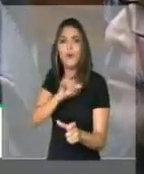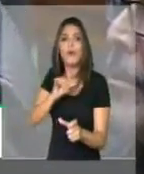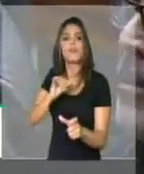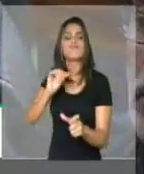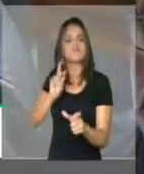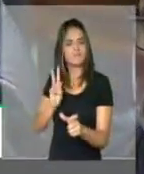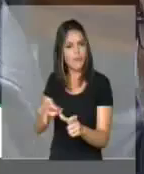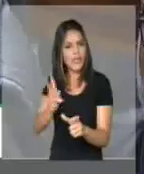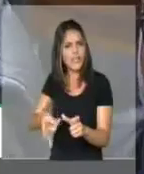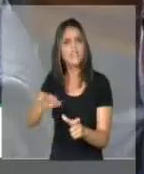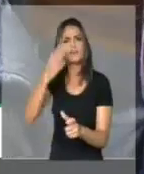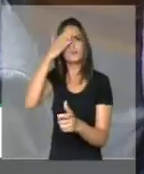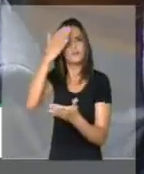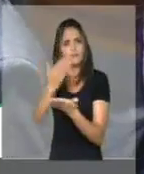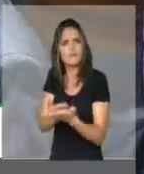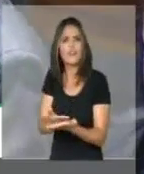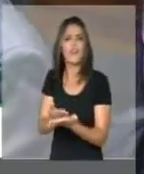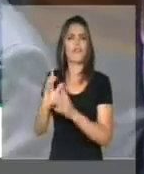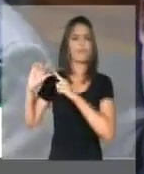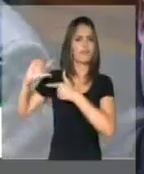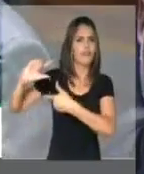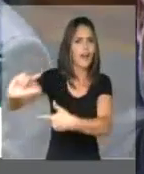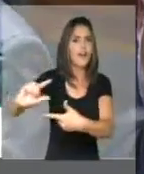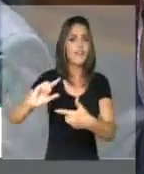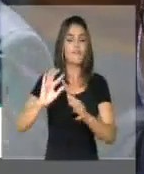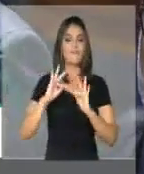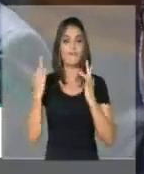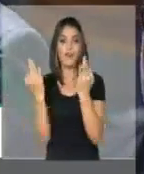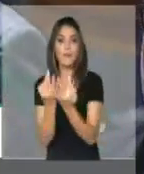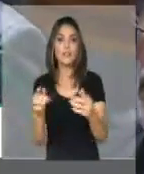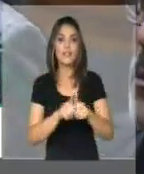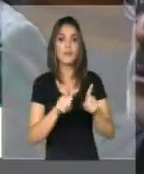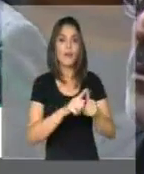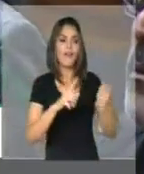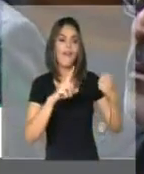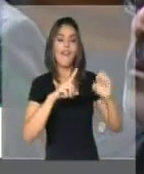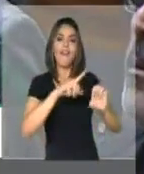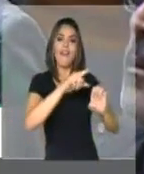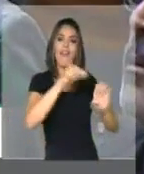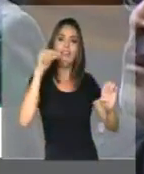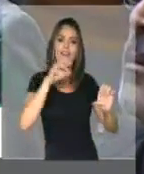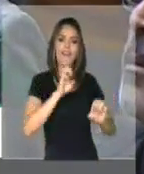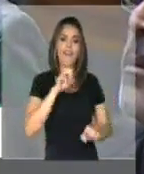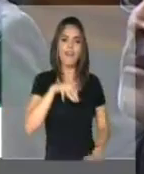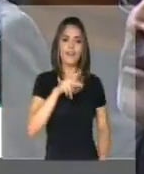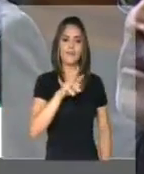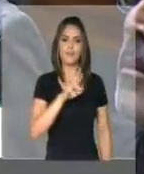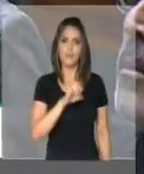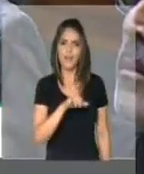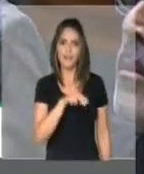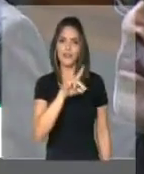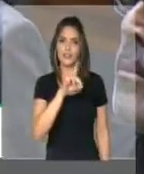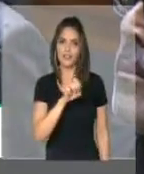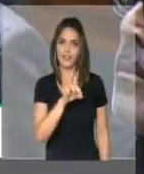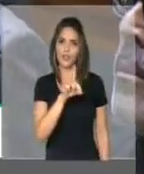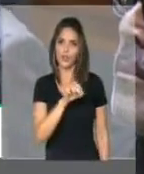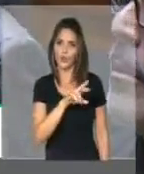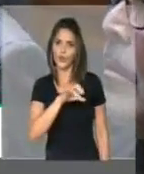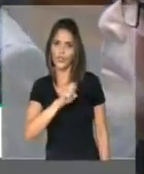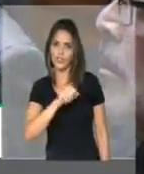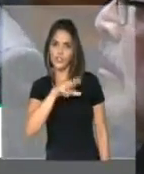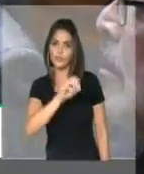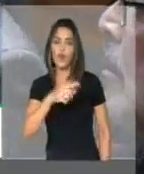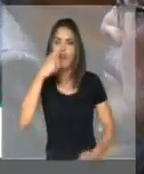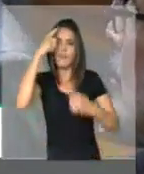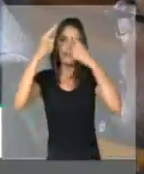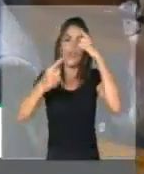e trouxe, acima de tudo, o empreendedorismo típico dos italianos que vieram para o nosso território. Então fica a todos os imigrantes italianos do